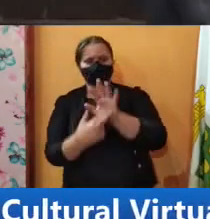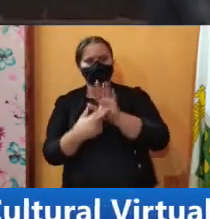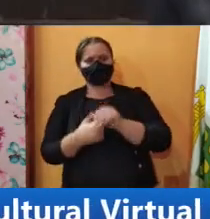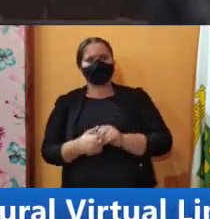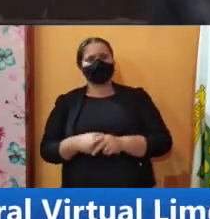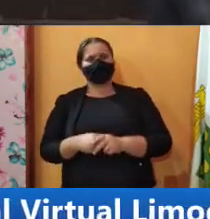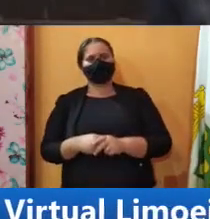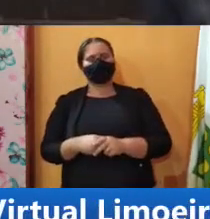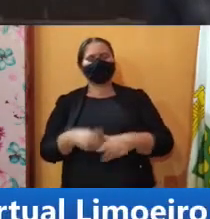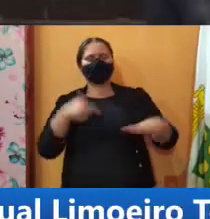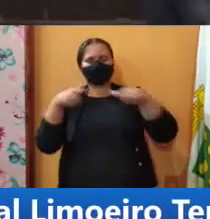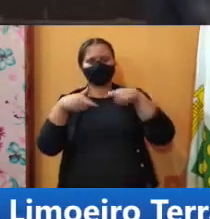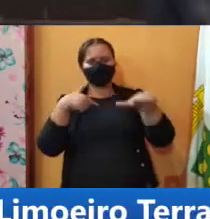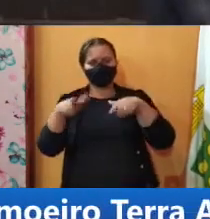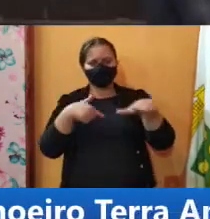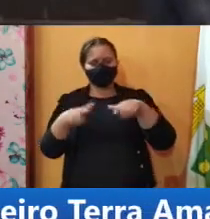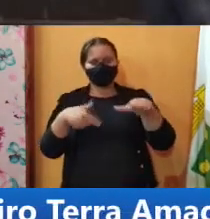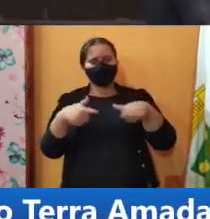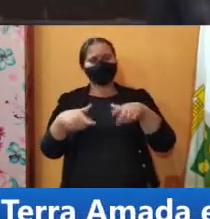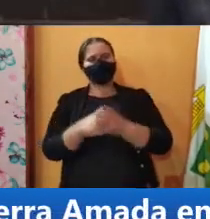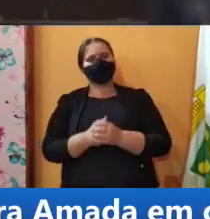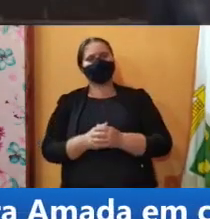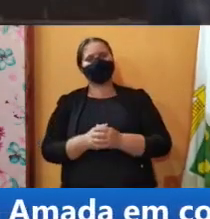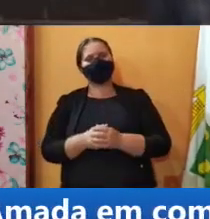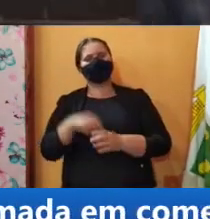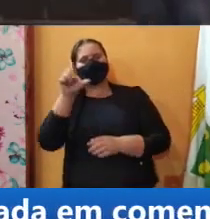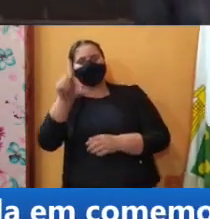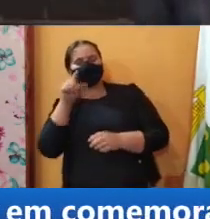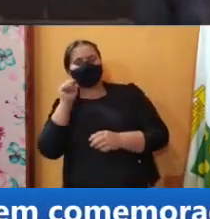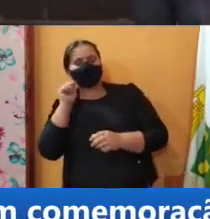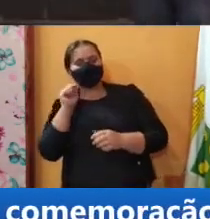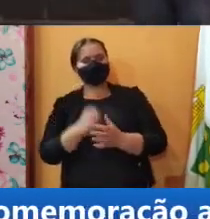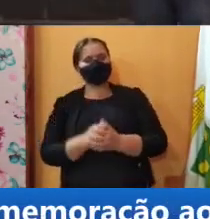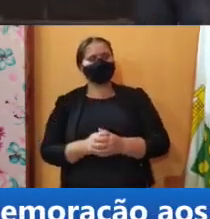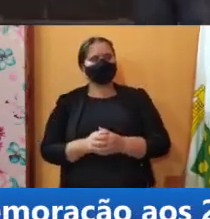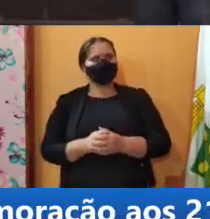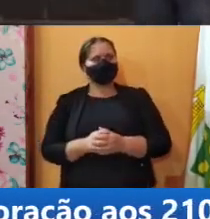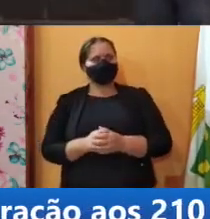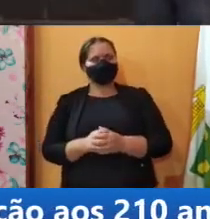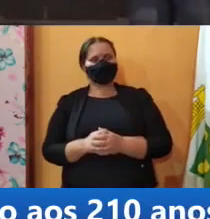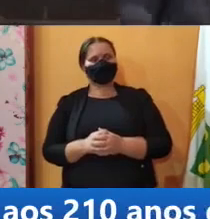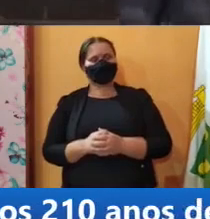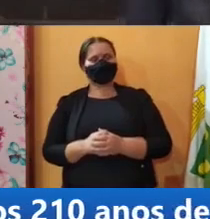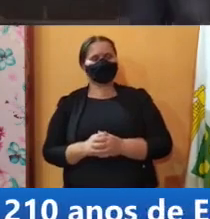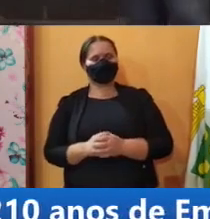o nosso trabalho. E assim, eu escolhi, né, ontem... O senhor pode segurar aqui um pouquinho?